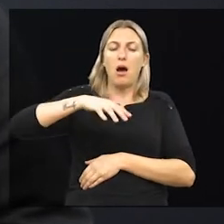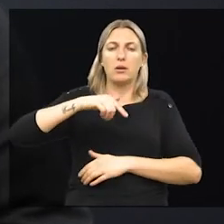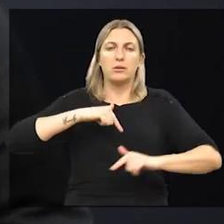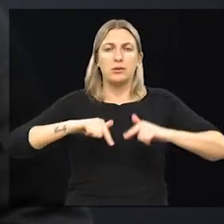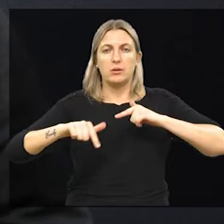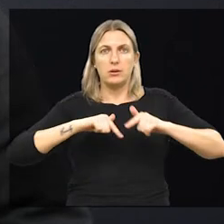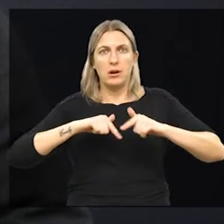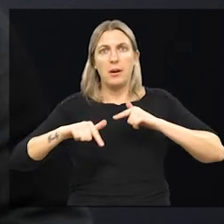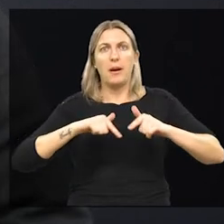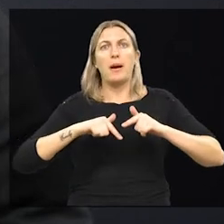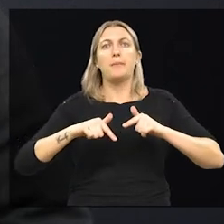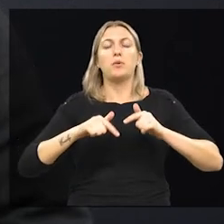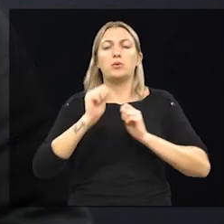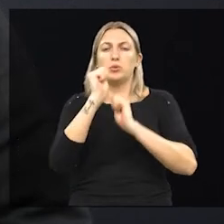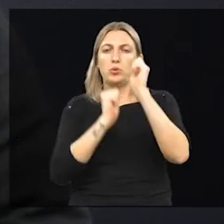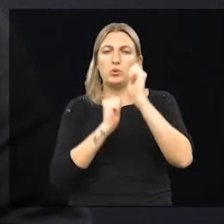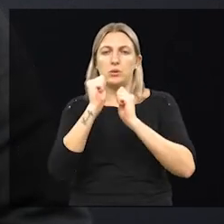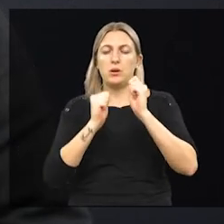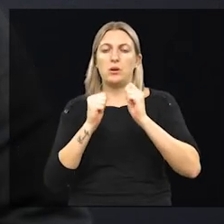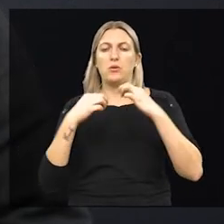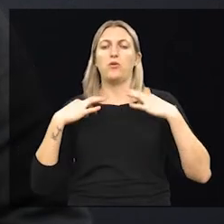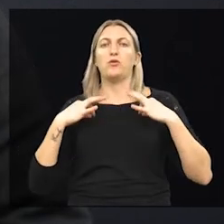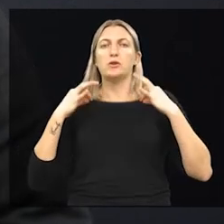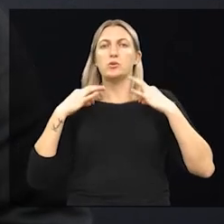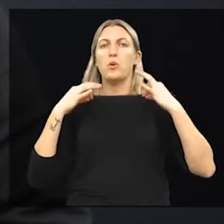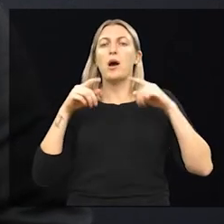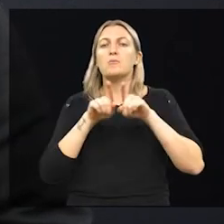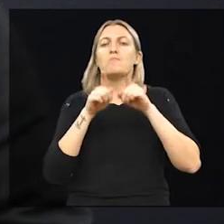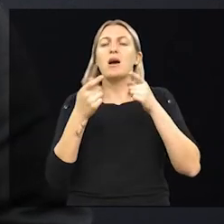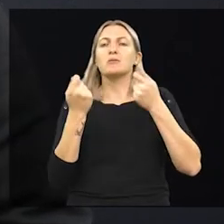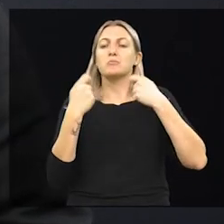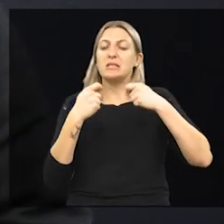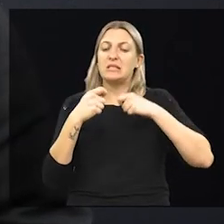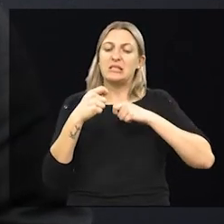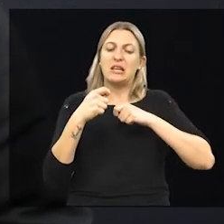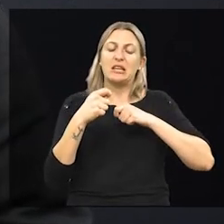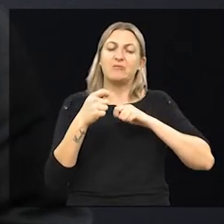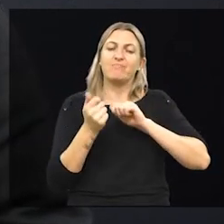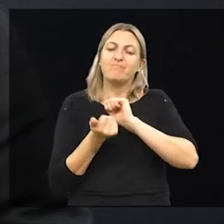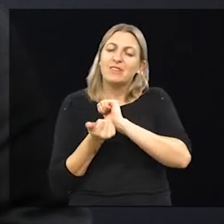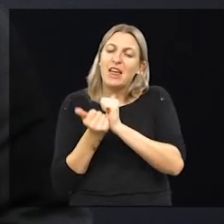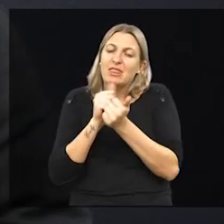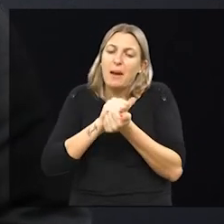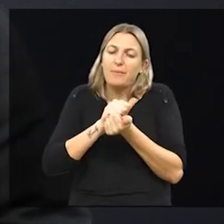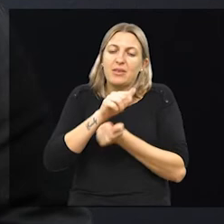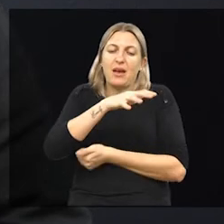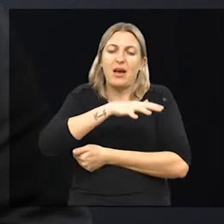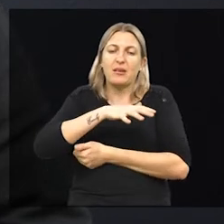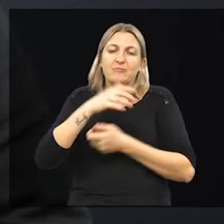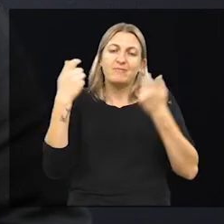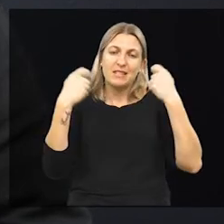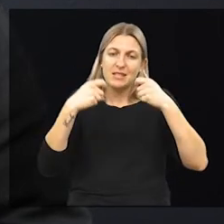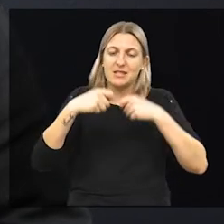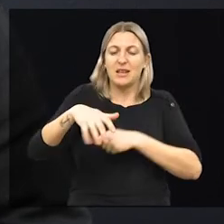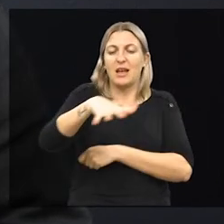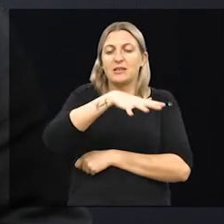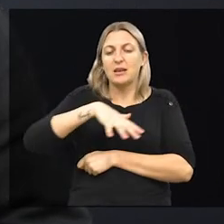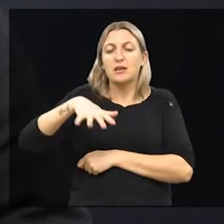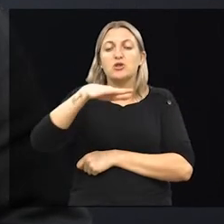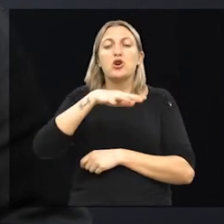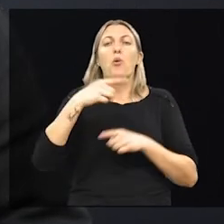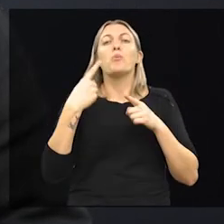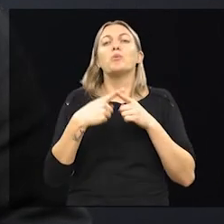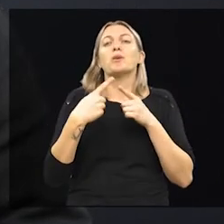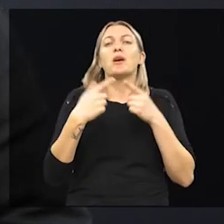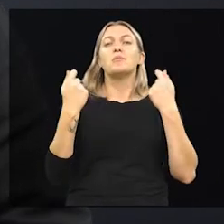com eles bem bem rapidamente então é nessa época eu iniciei uma pesquisa né da